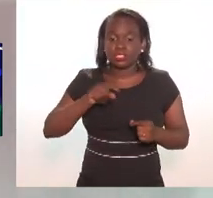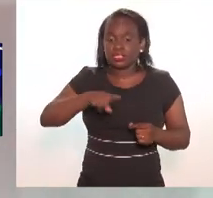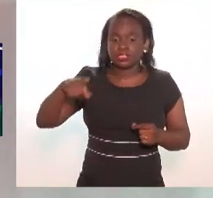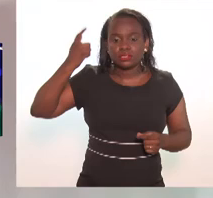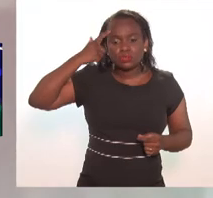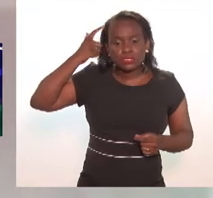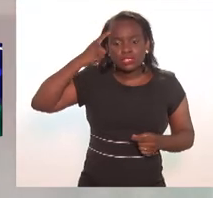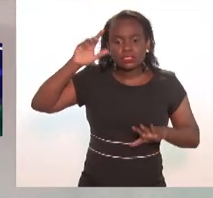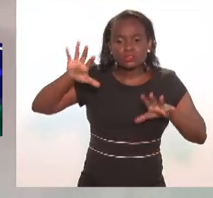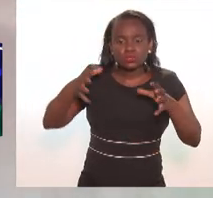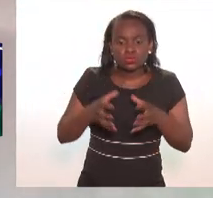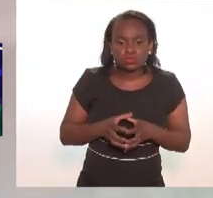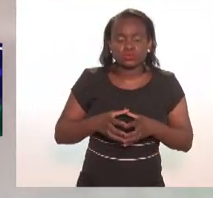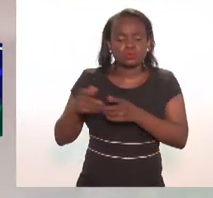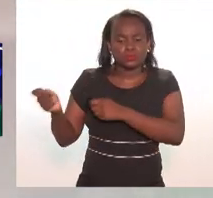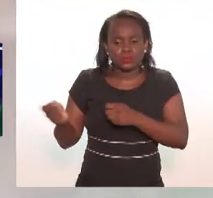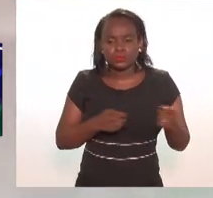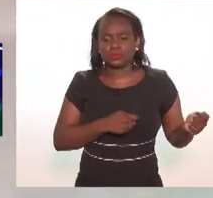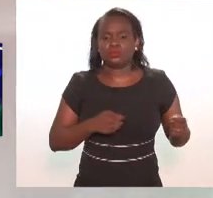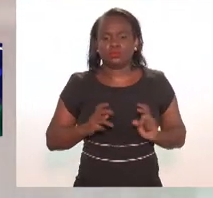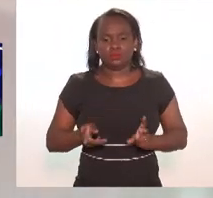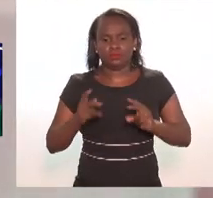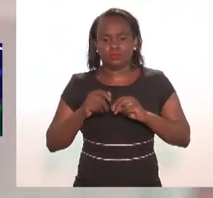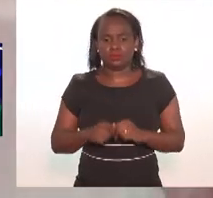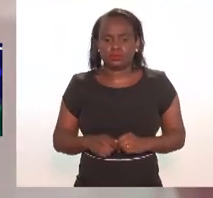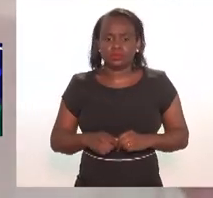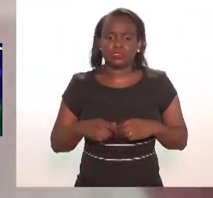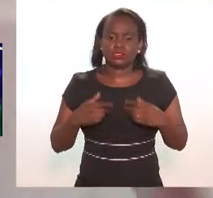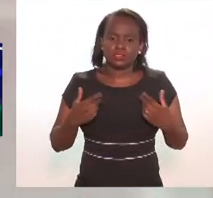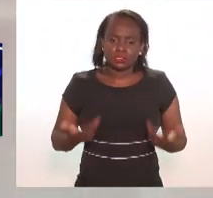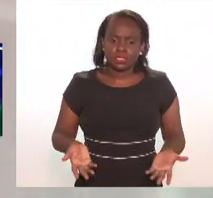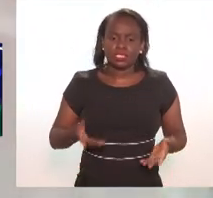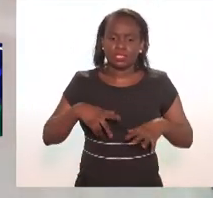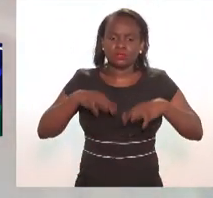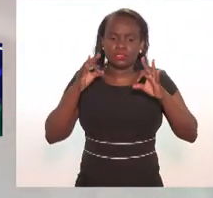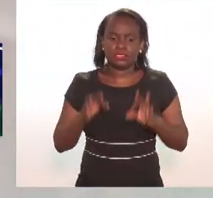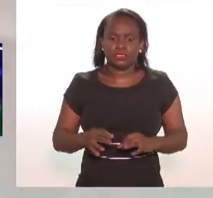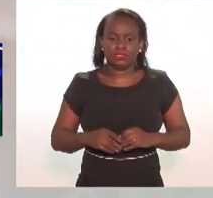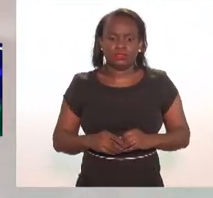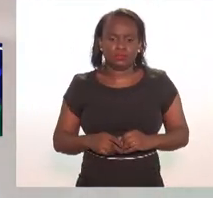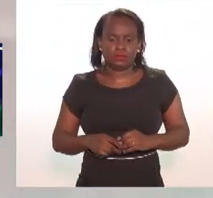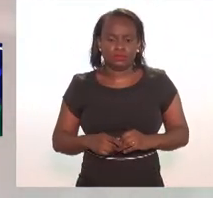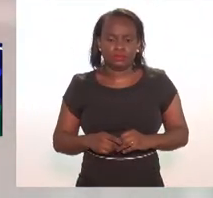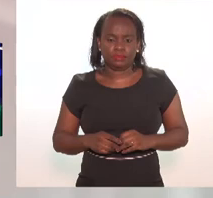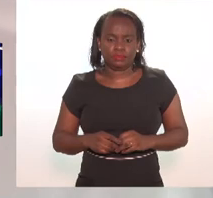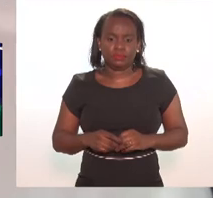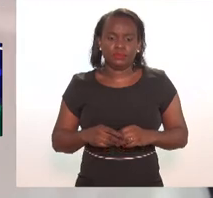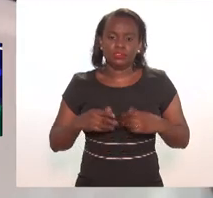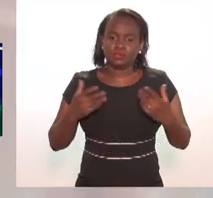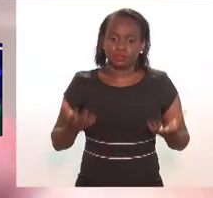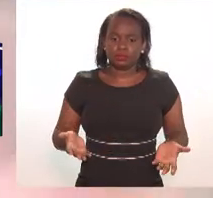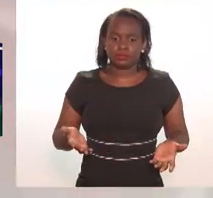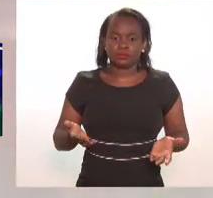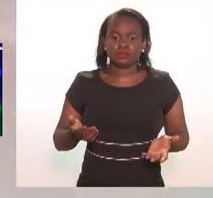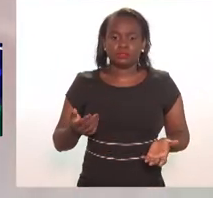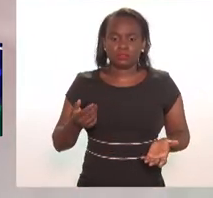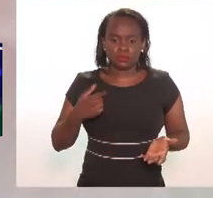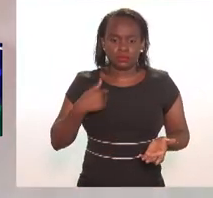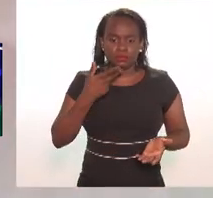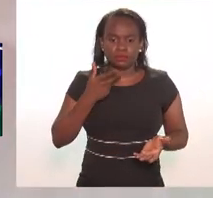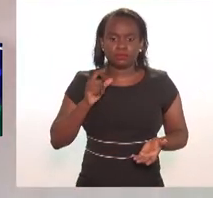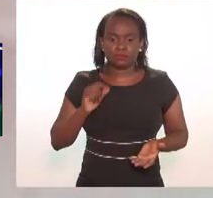consciência coletiva seja permanente, companheiro. Isso daí que é o correto que a gente está fazendo. Olha, eu te digo o